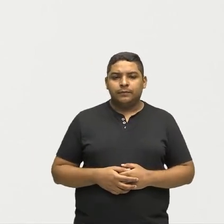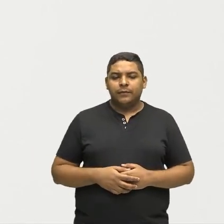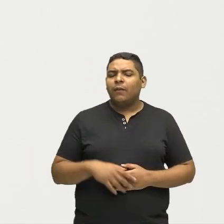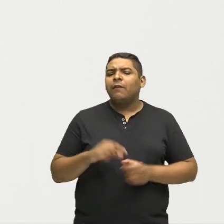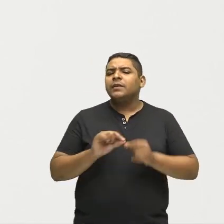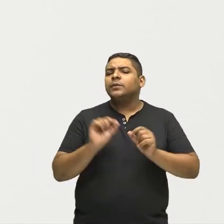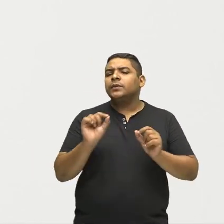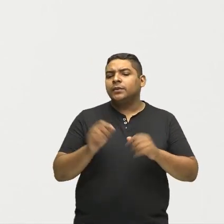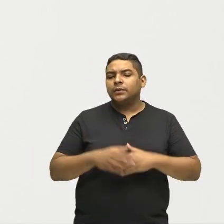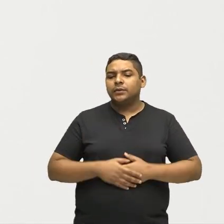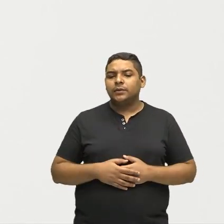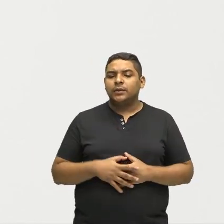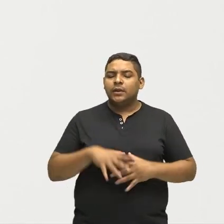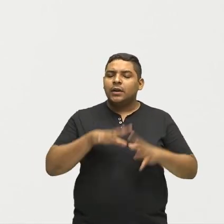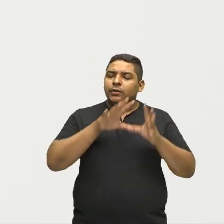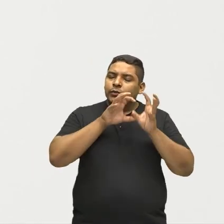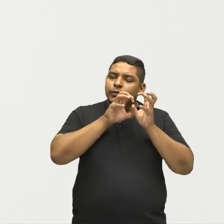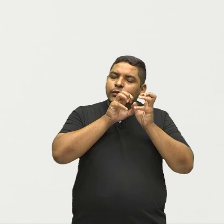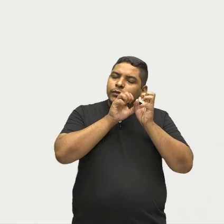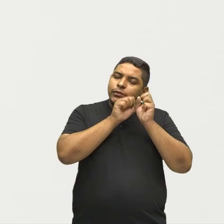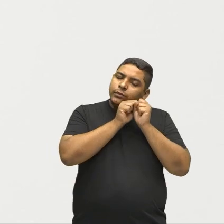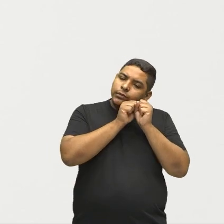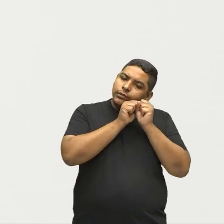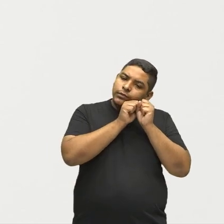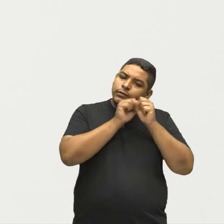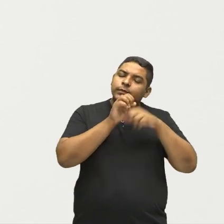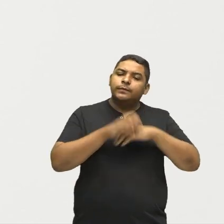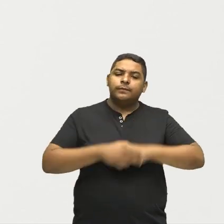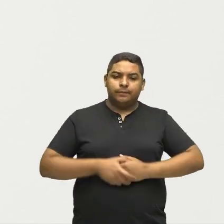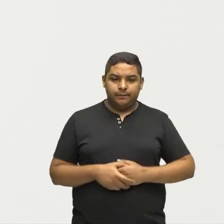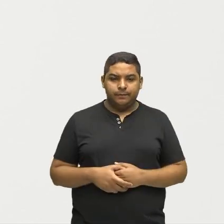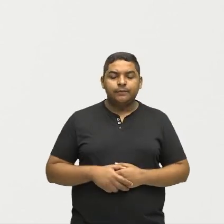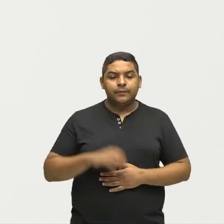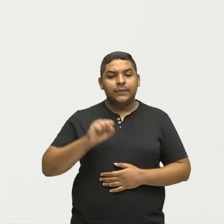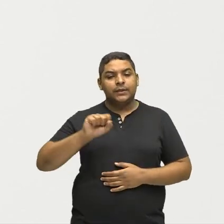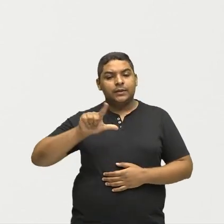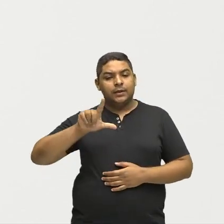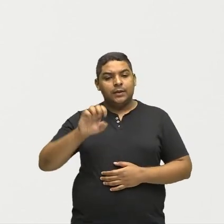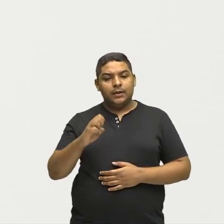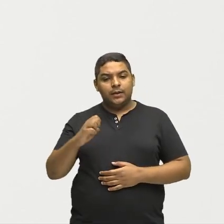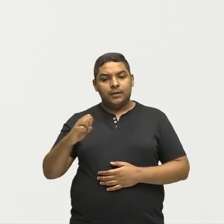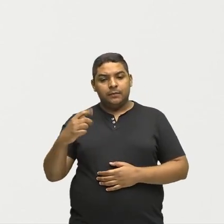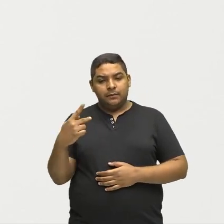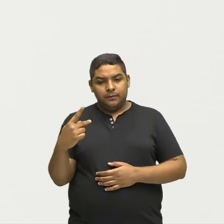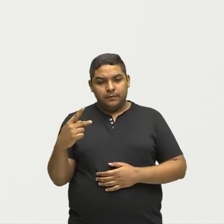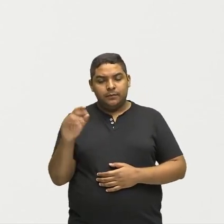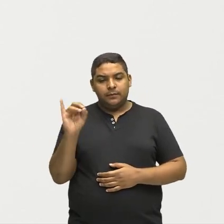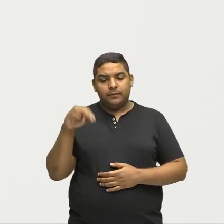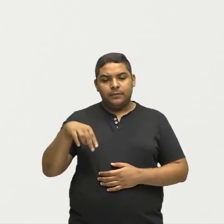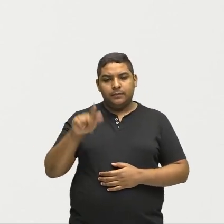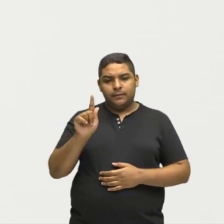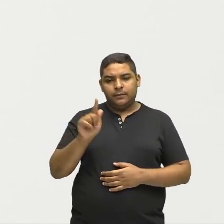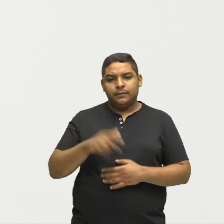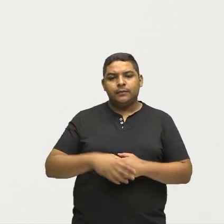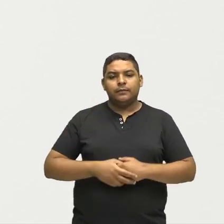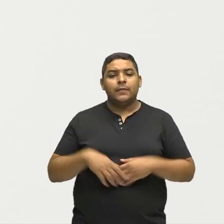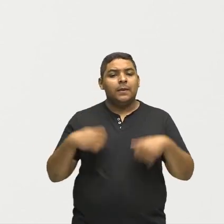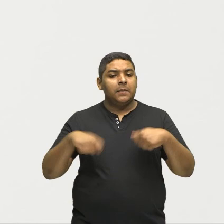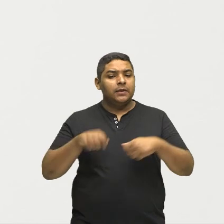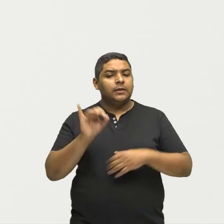people? Dormindo, não é? O verbo sleep. Para ficar no present continuous, eu preciso do